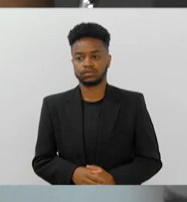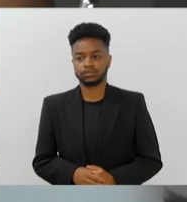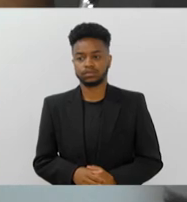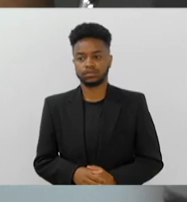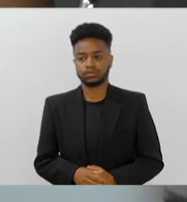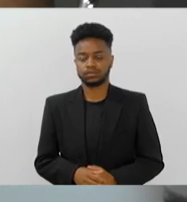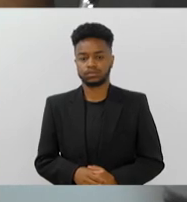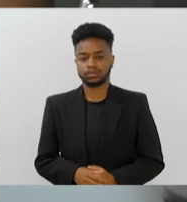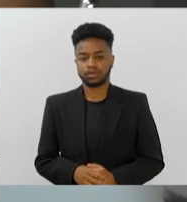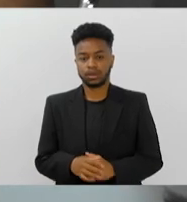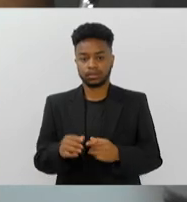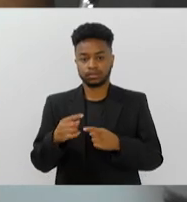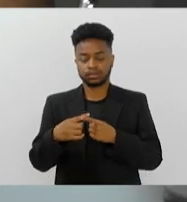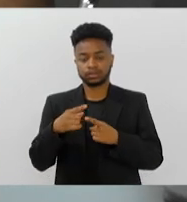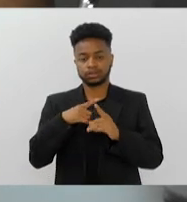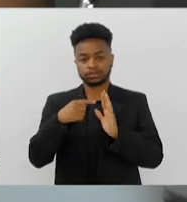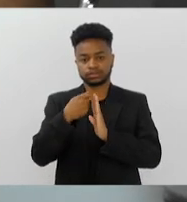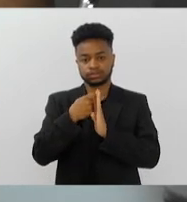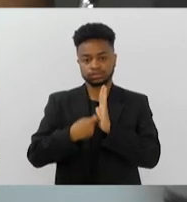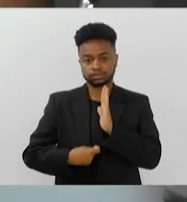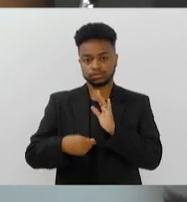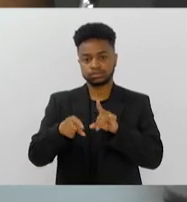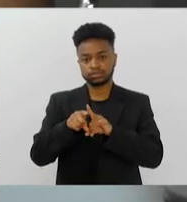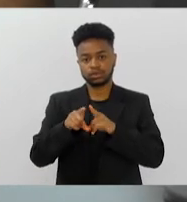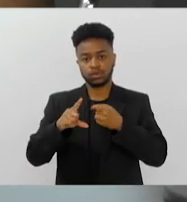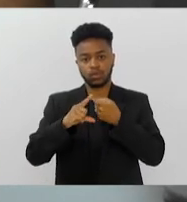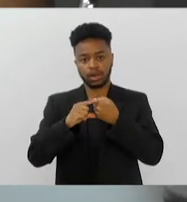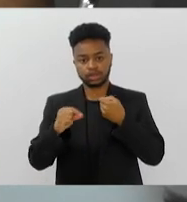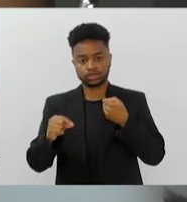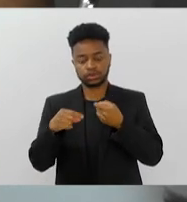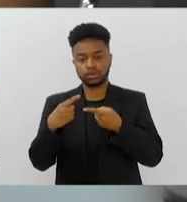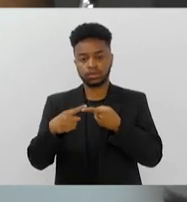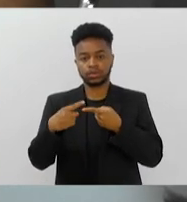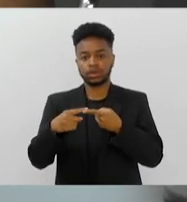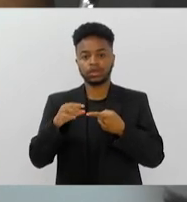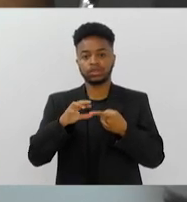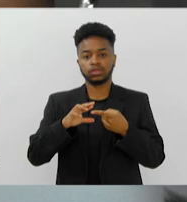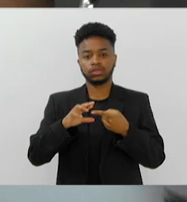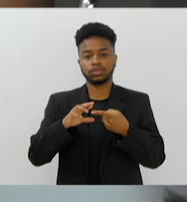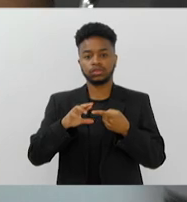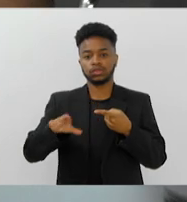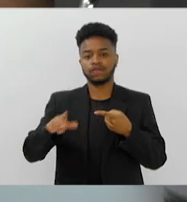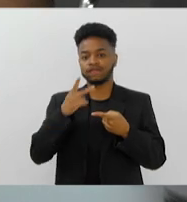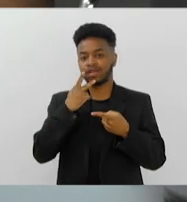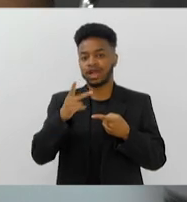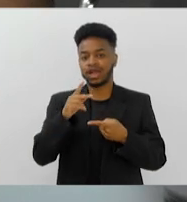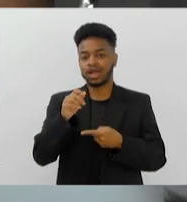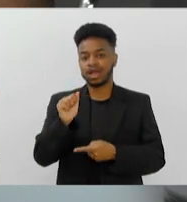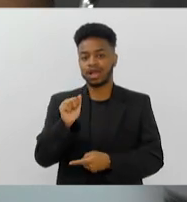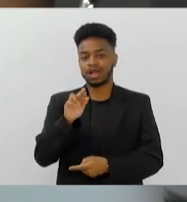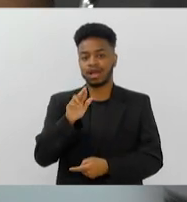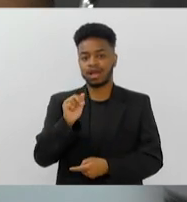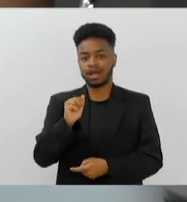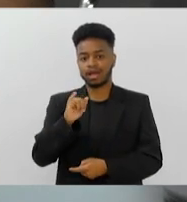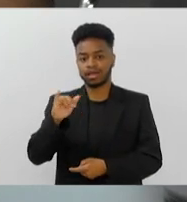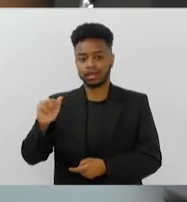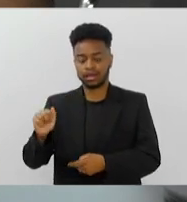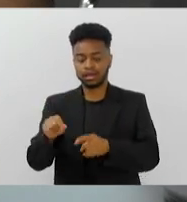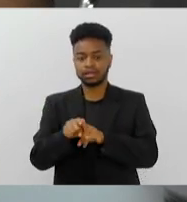na emenda e no artigo, em vez de falar arraia e cação,